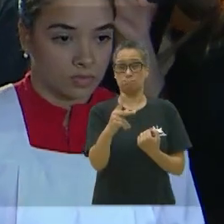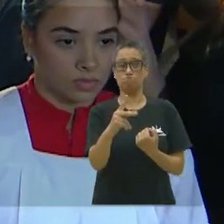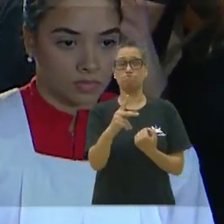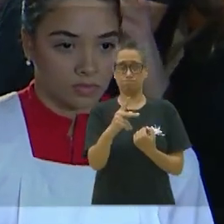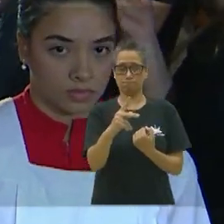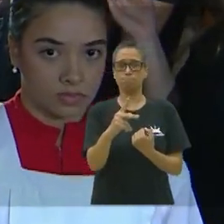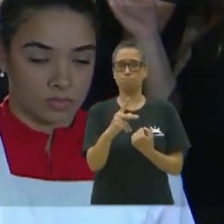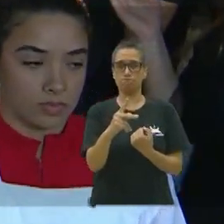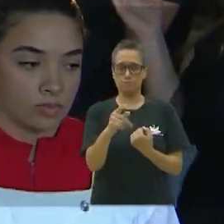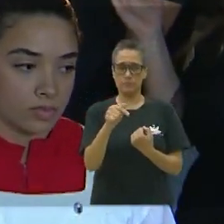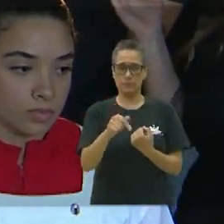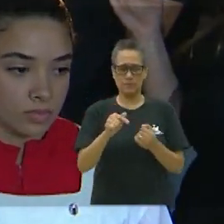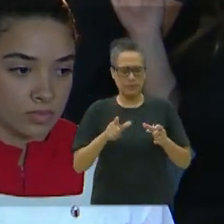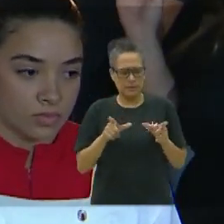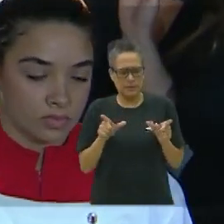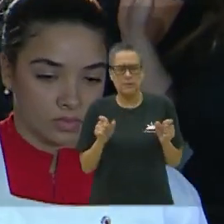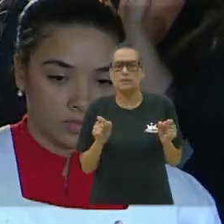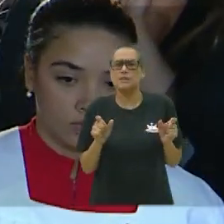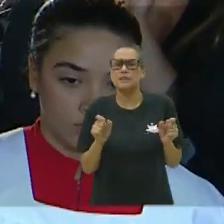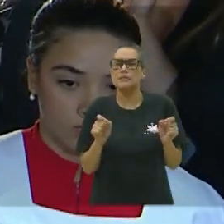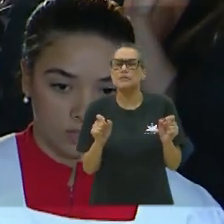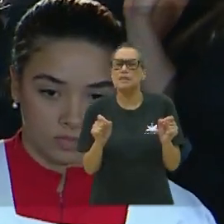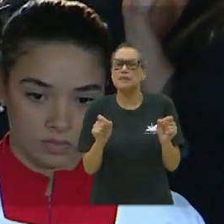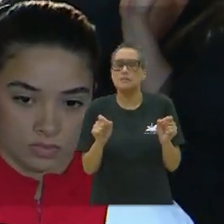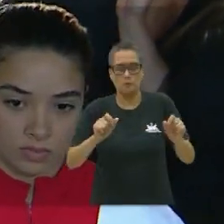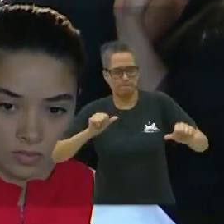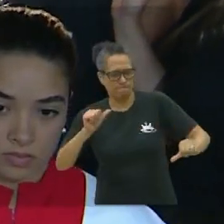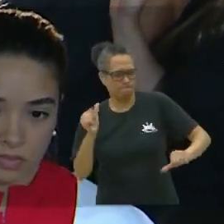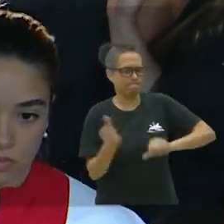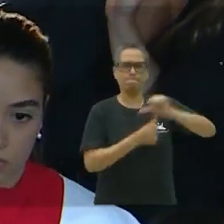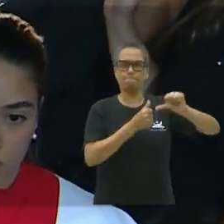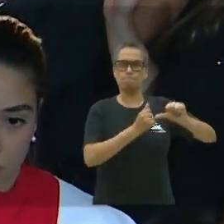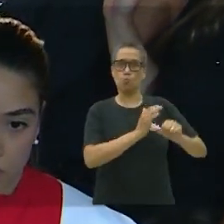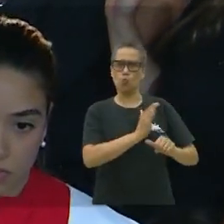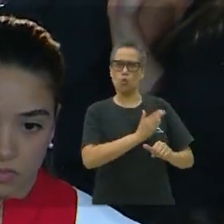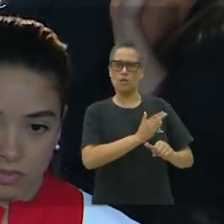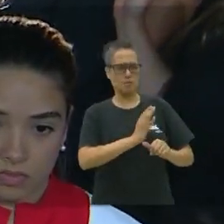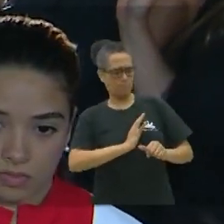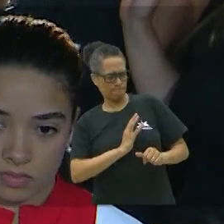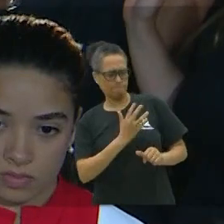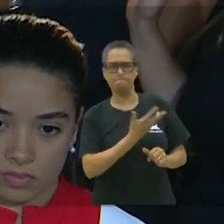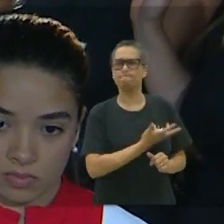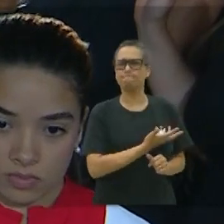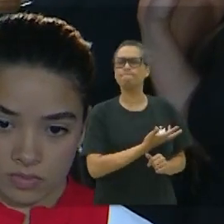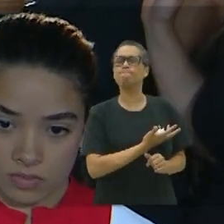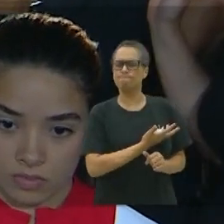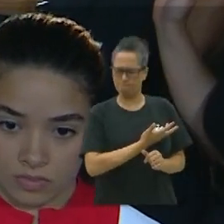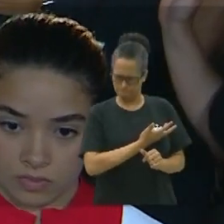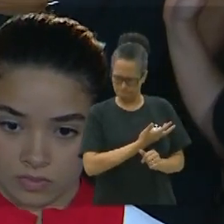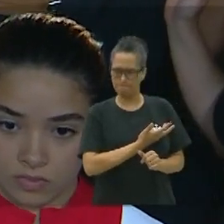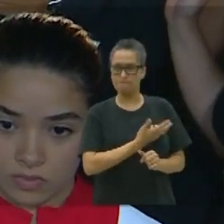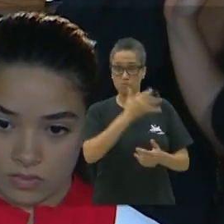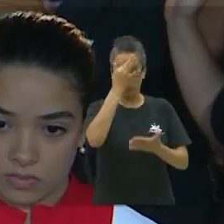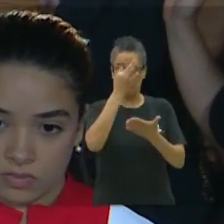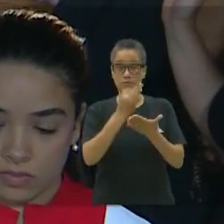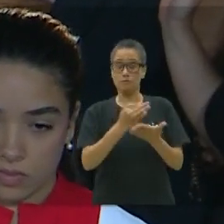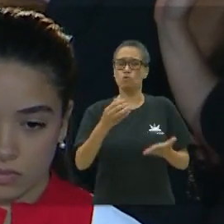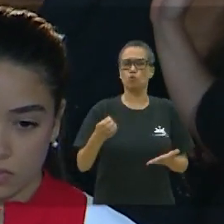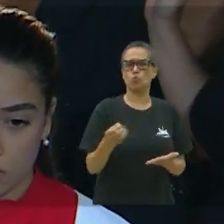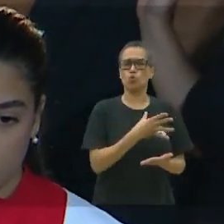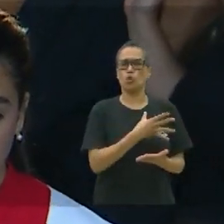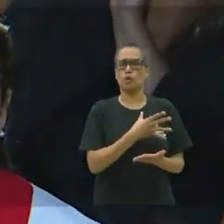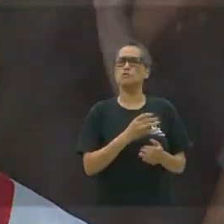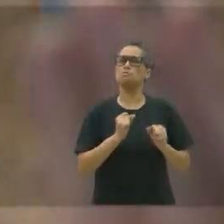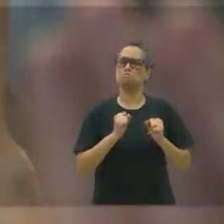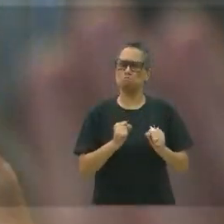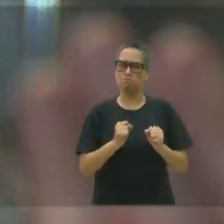É esse câncer. É a conversão desse coração. Essa fé renovada, essa fé que pode